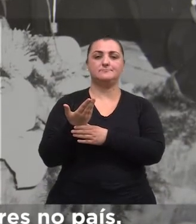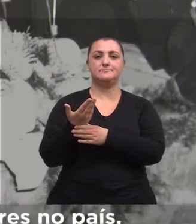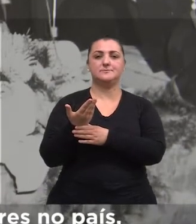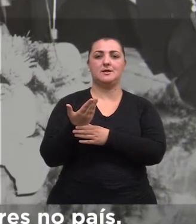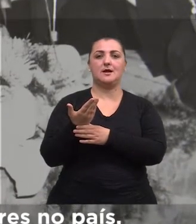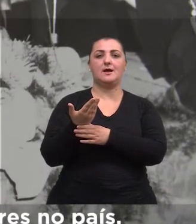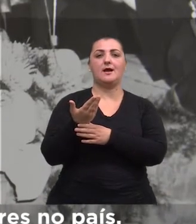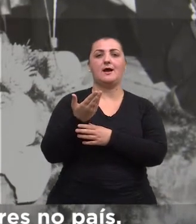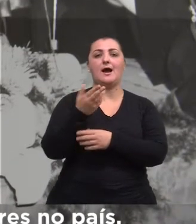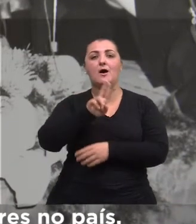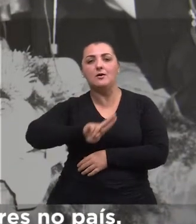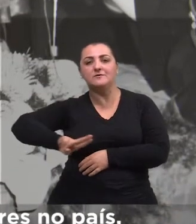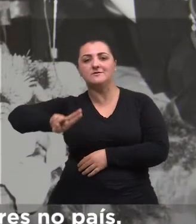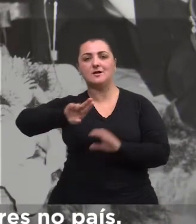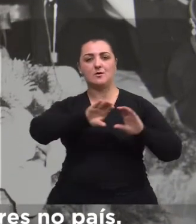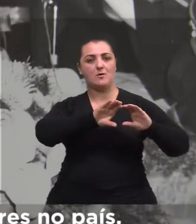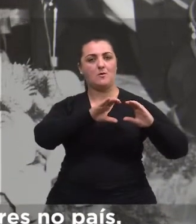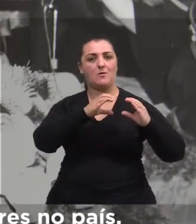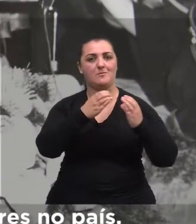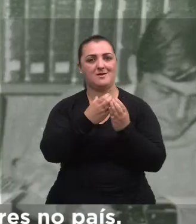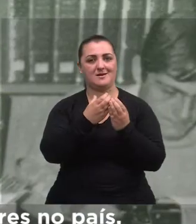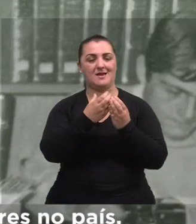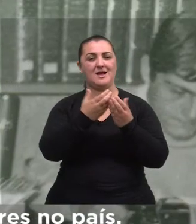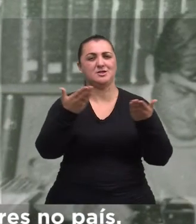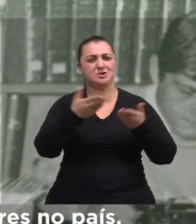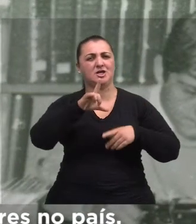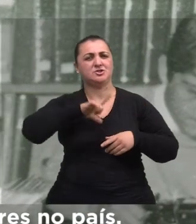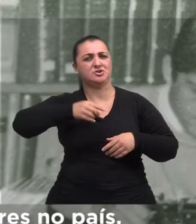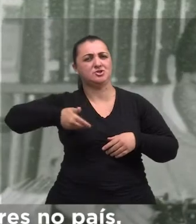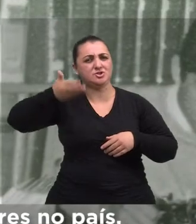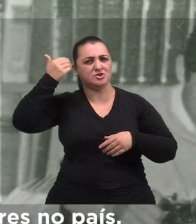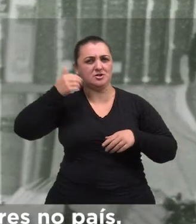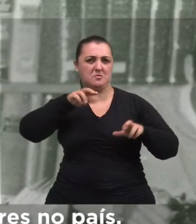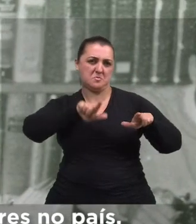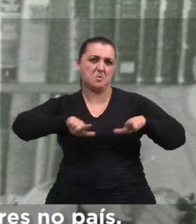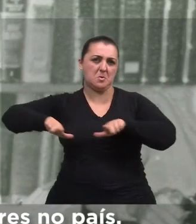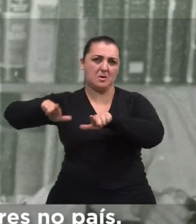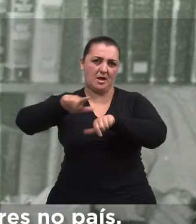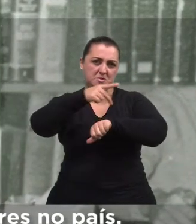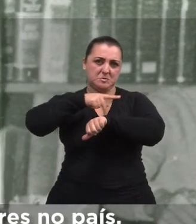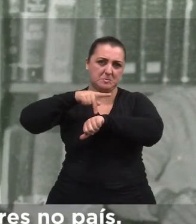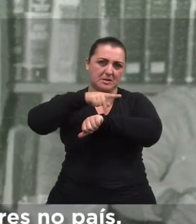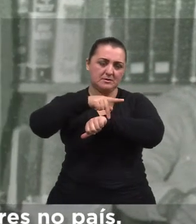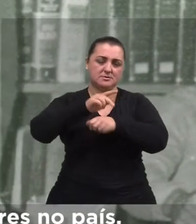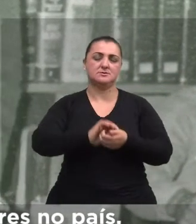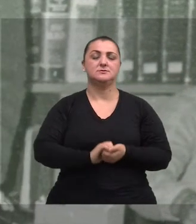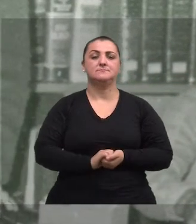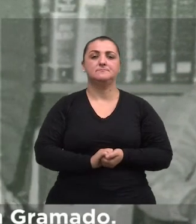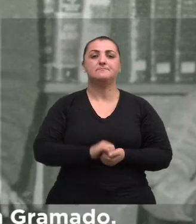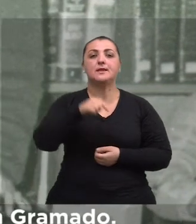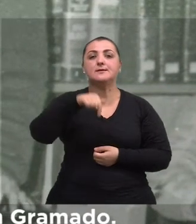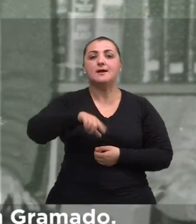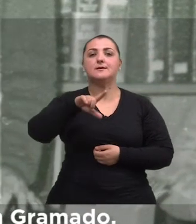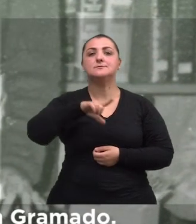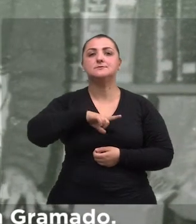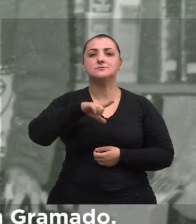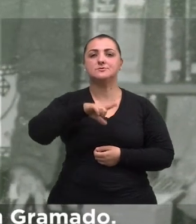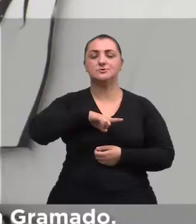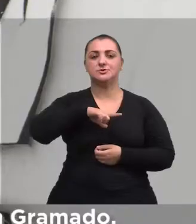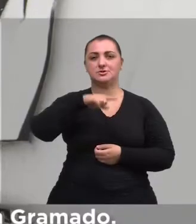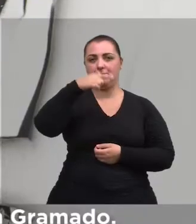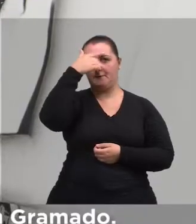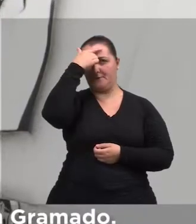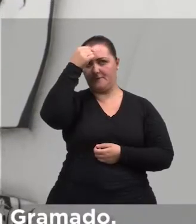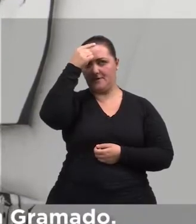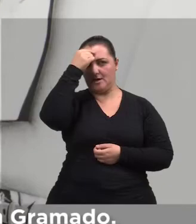surgiu a universidade comunitária, como já existia em muitos lugares no país, e aqui